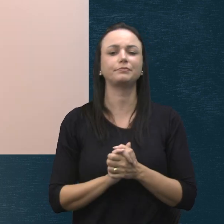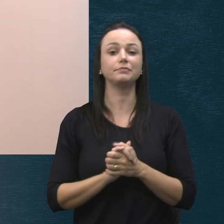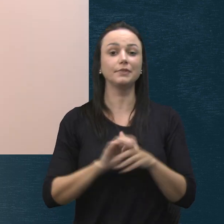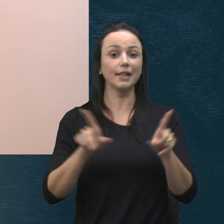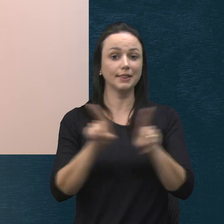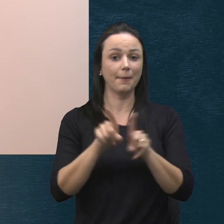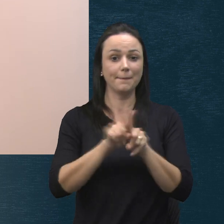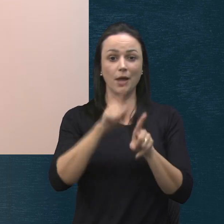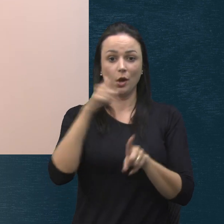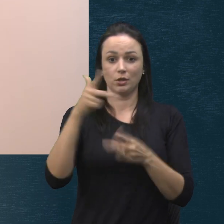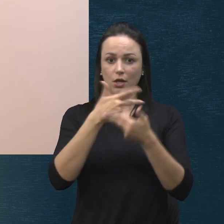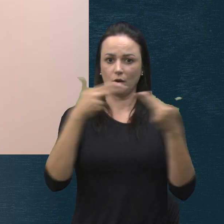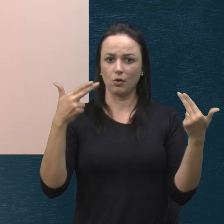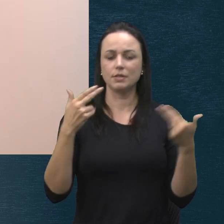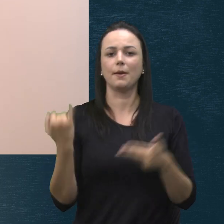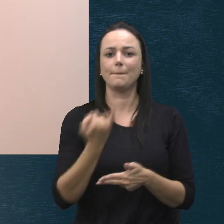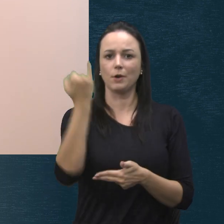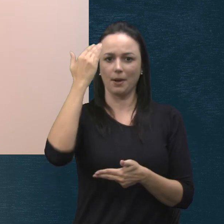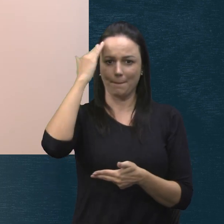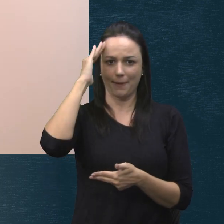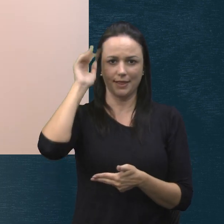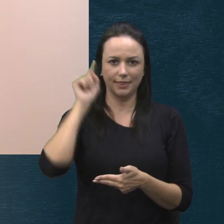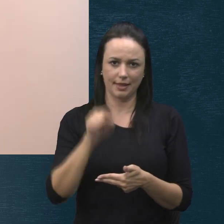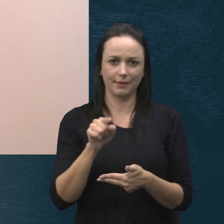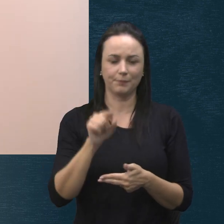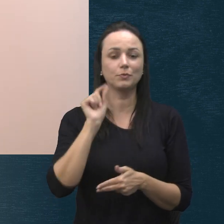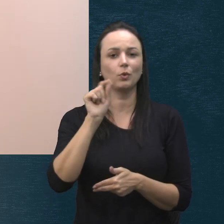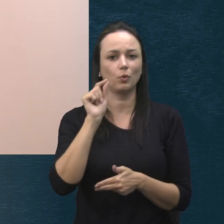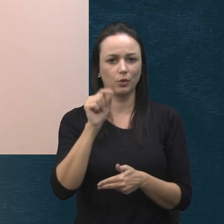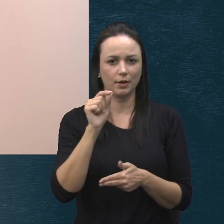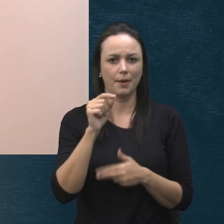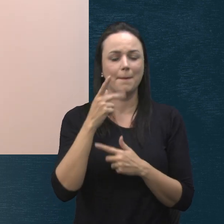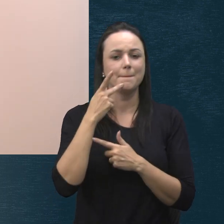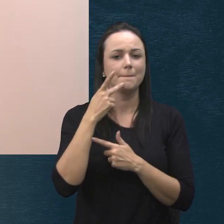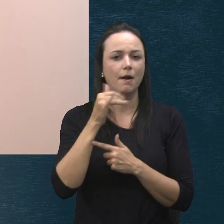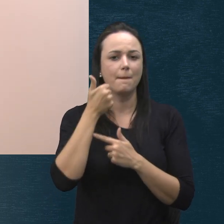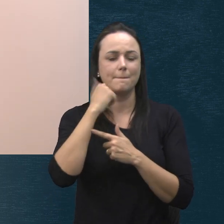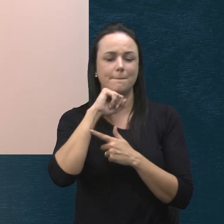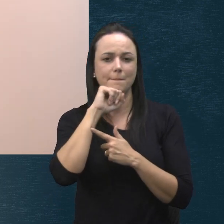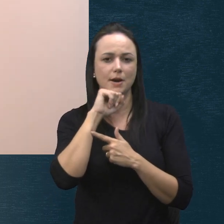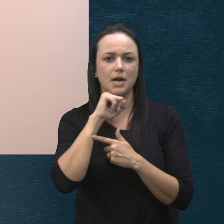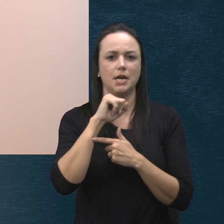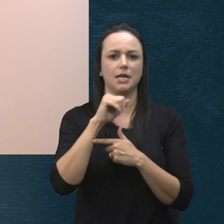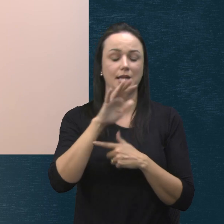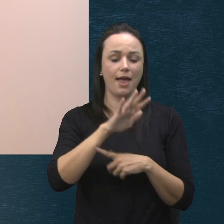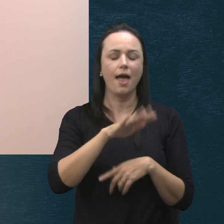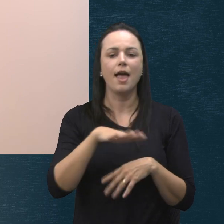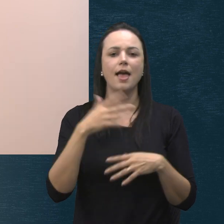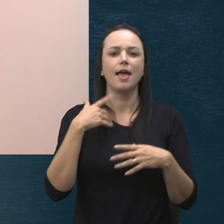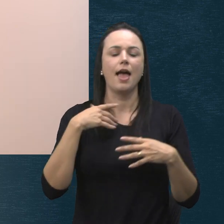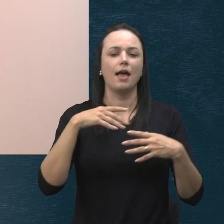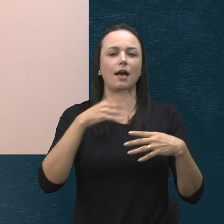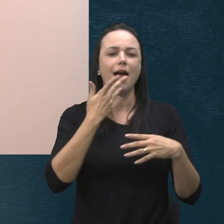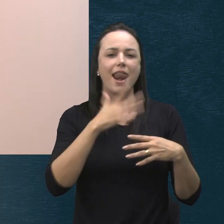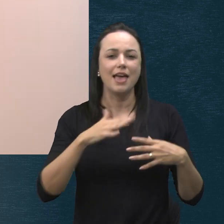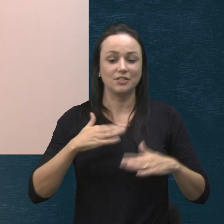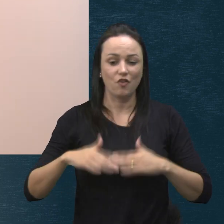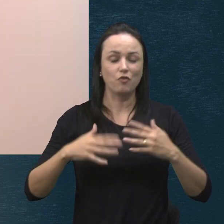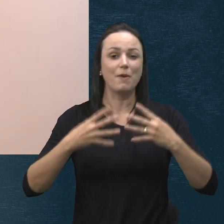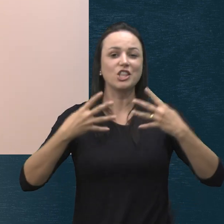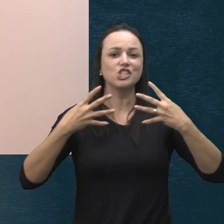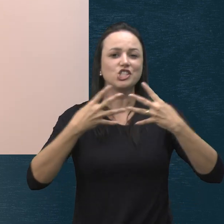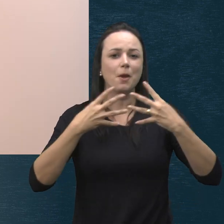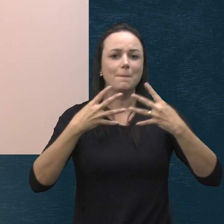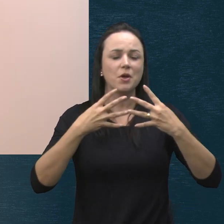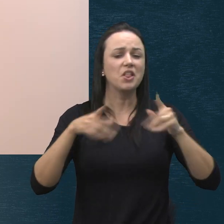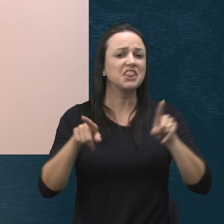muito importante para o entendimento desse fenômeno, é que os pais de crianças com desenvolvimento típico também não se importam de que seus